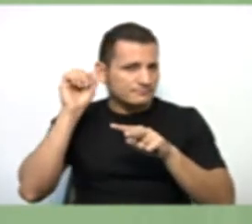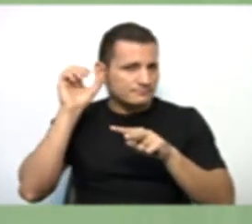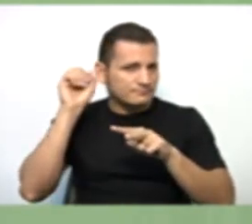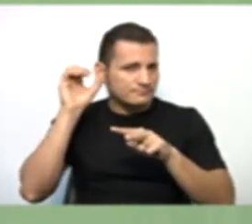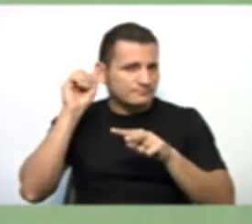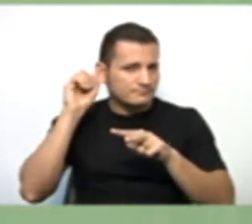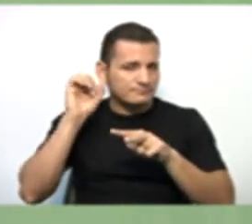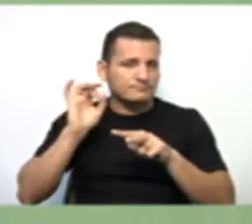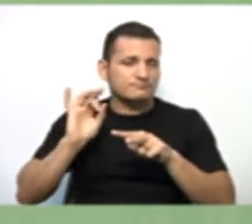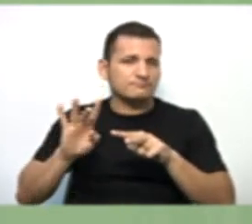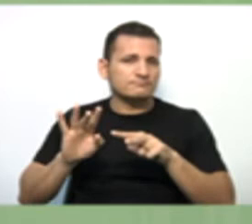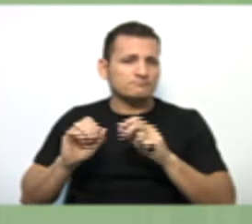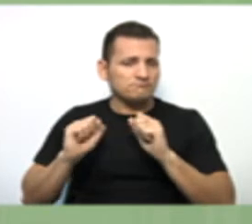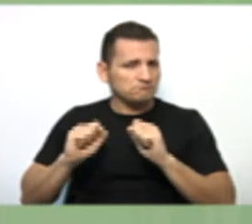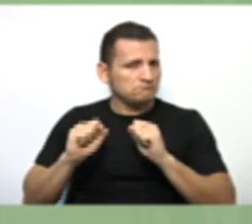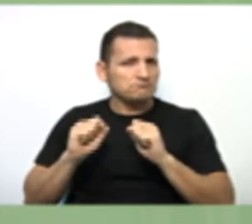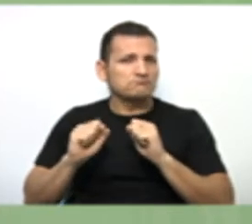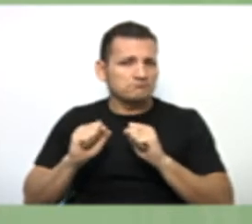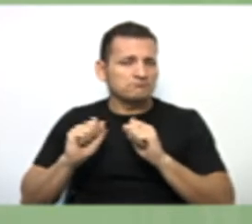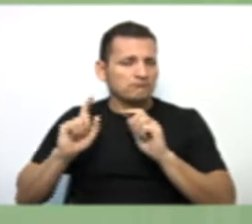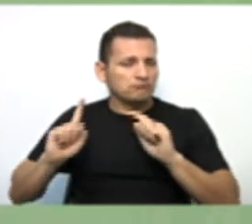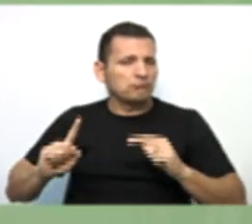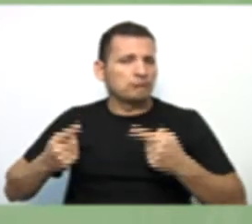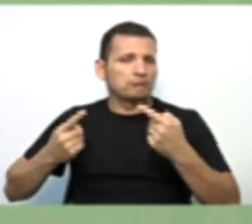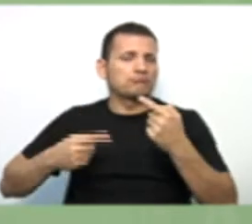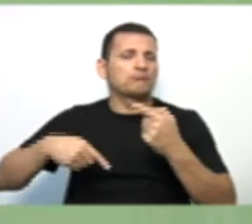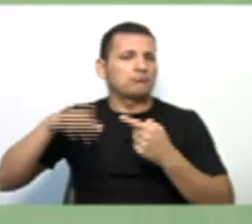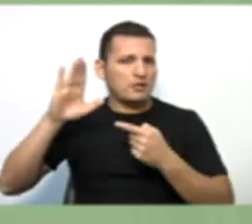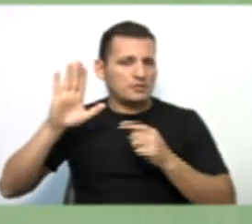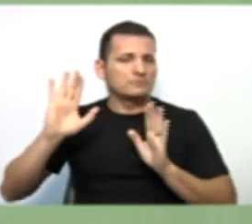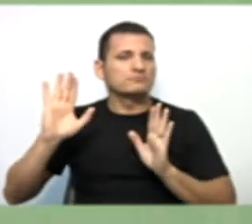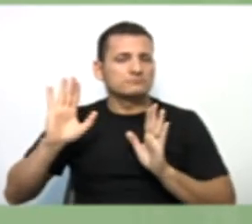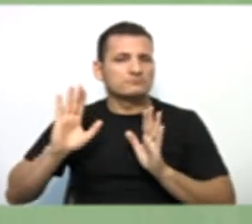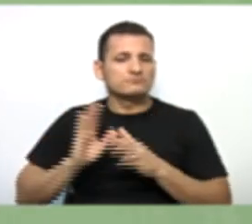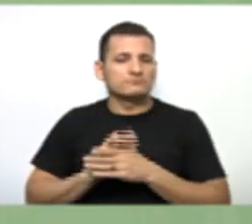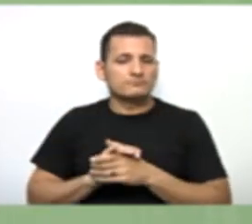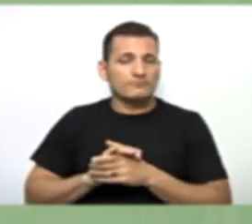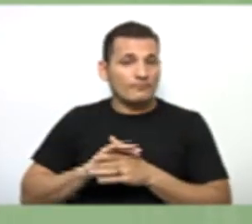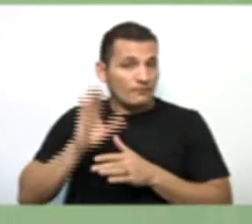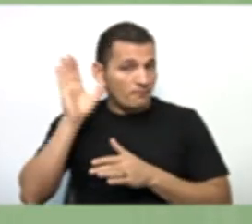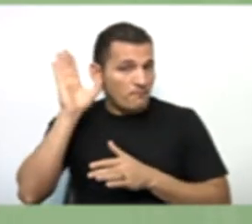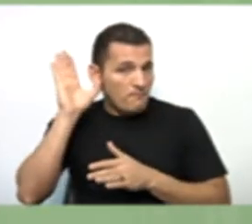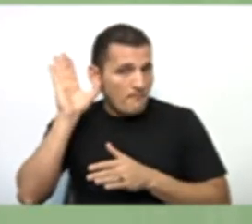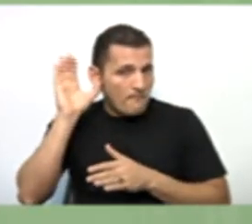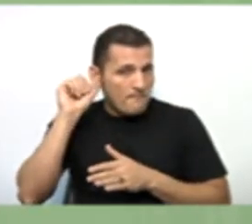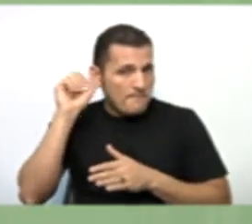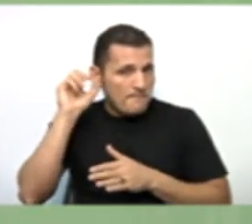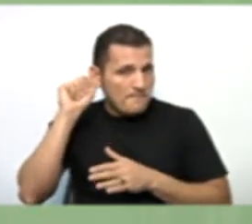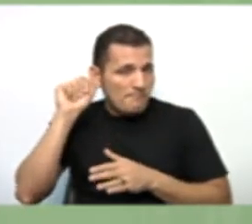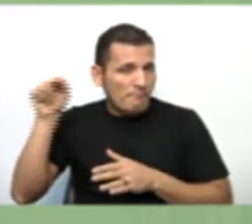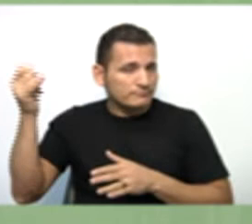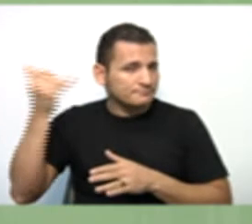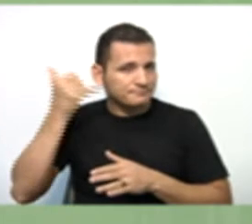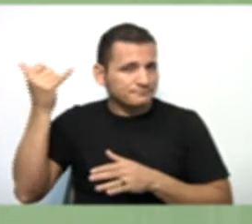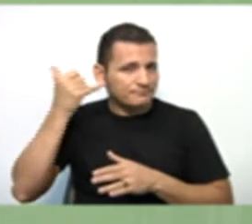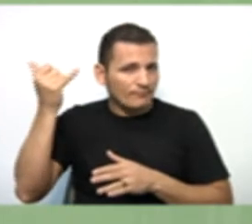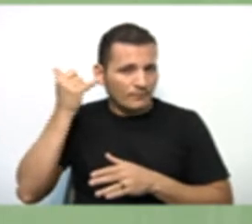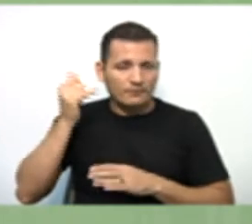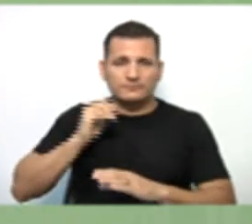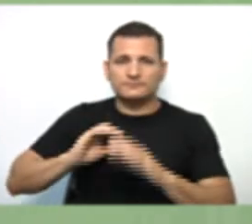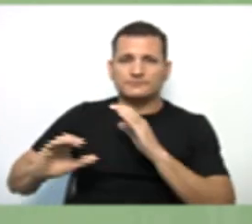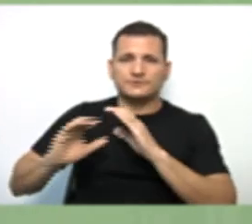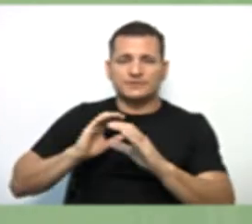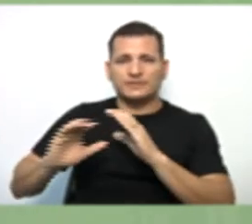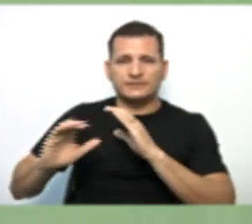mais desafiador do que aparenta. Além de ouvir o que está sendo dito, a comunicação